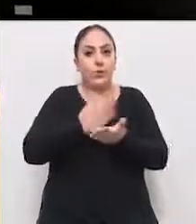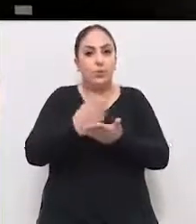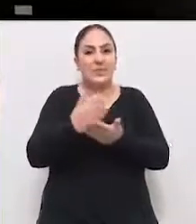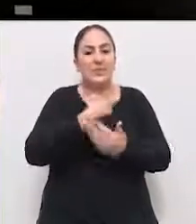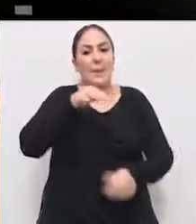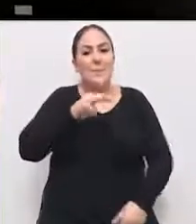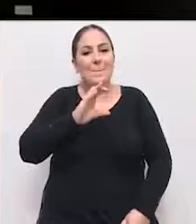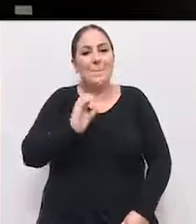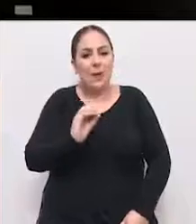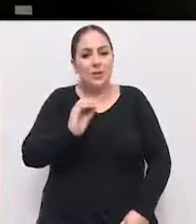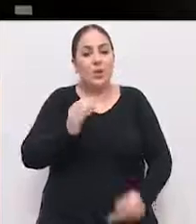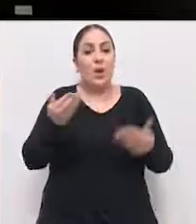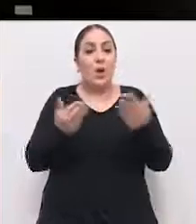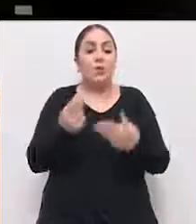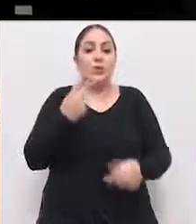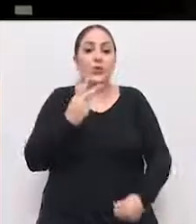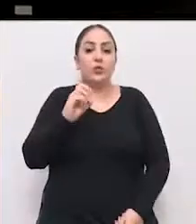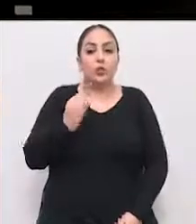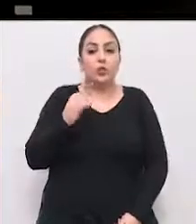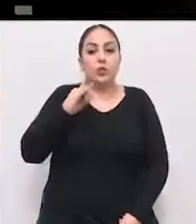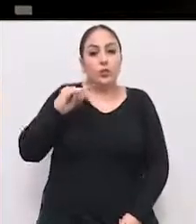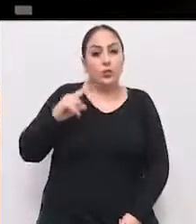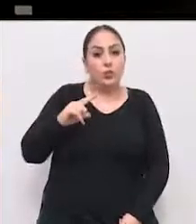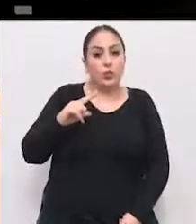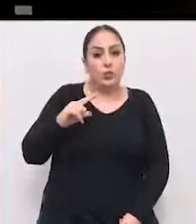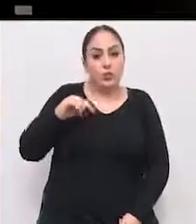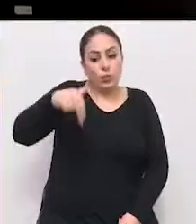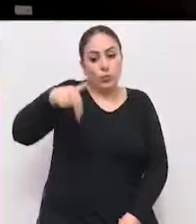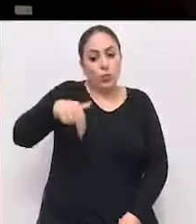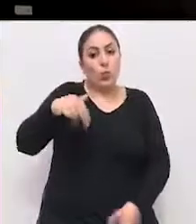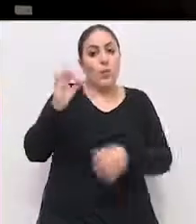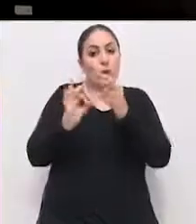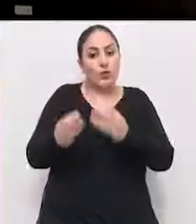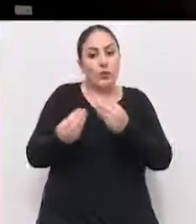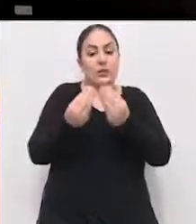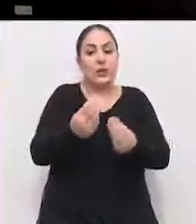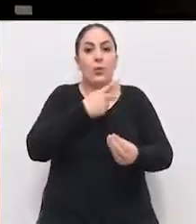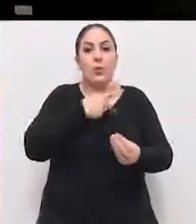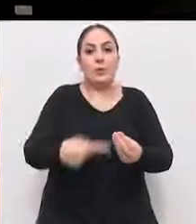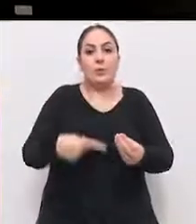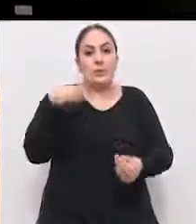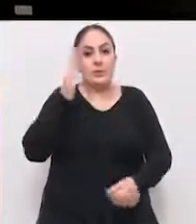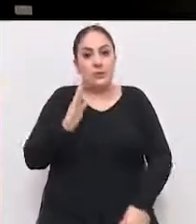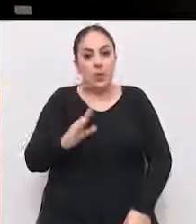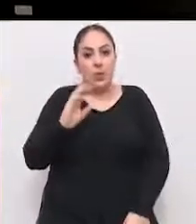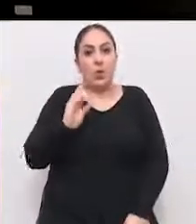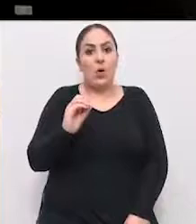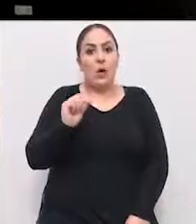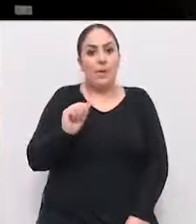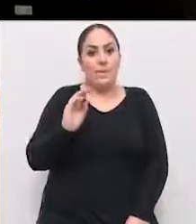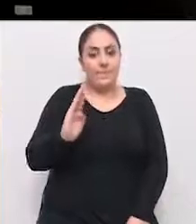iniciou em março, agora no dia 28 de junho esse projeto foi entregue ao presidente